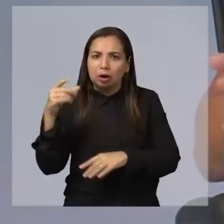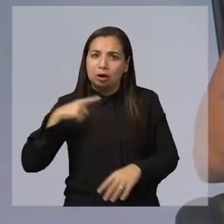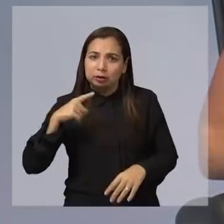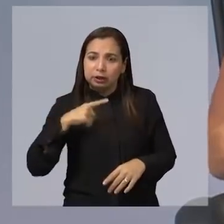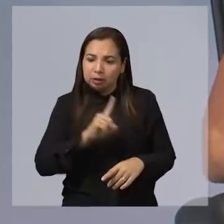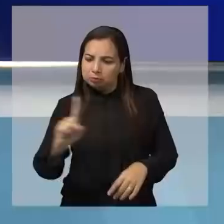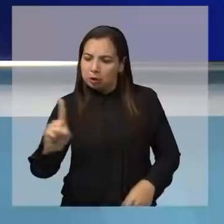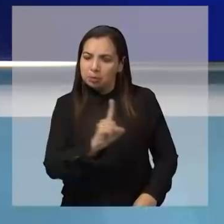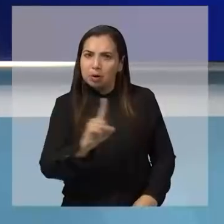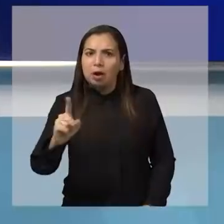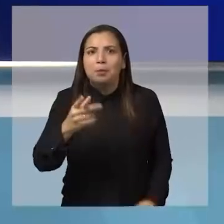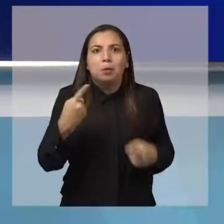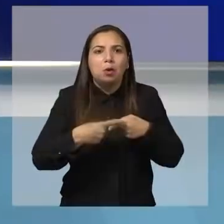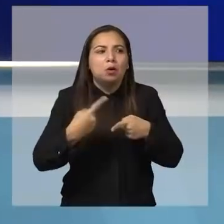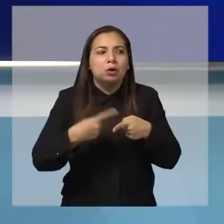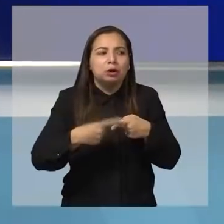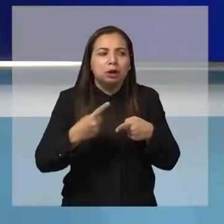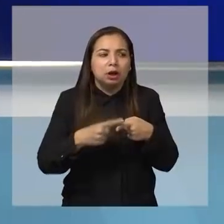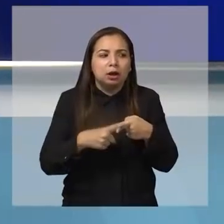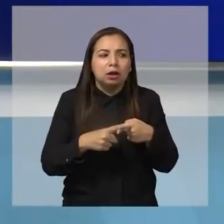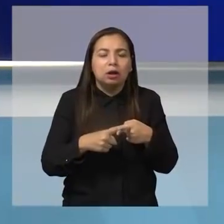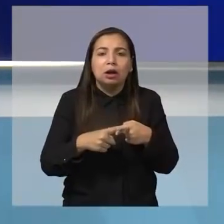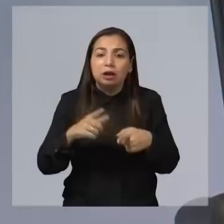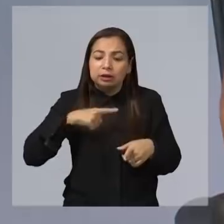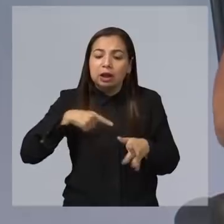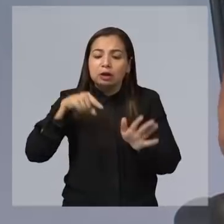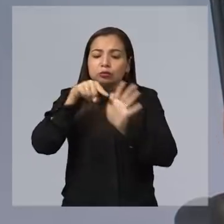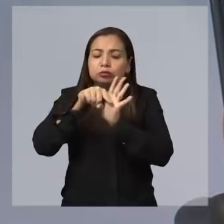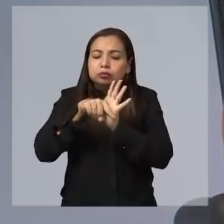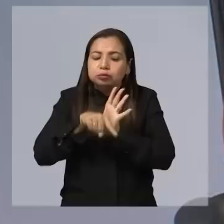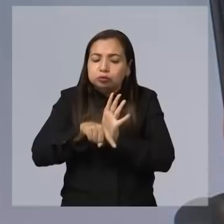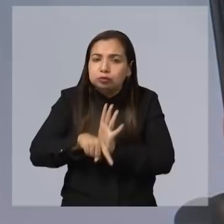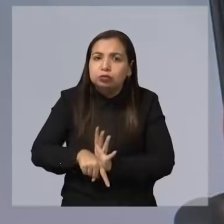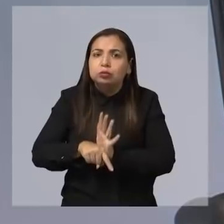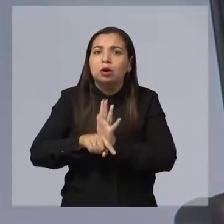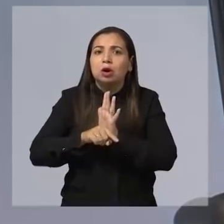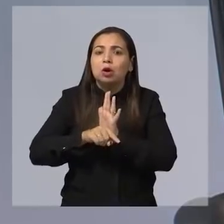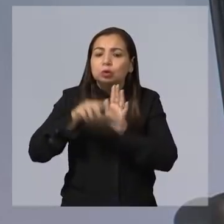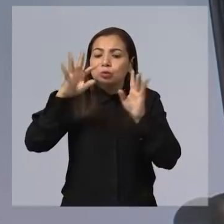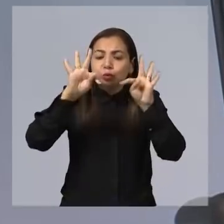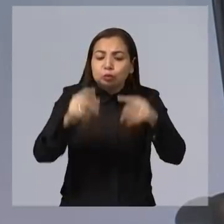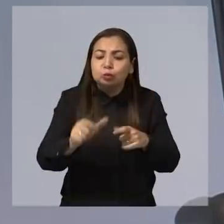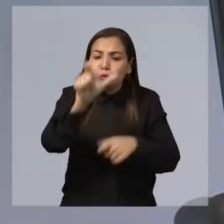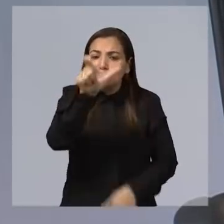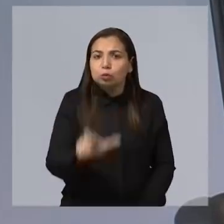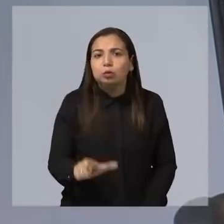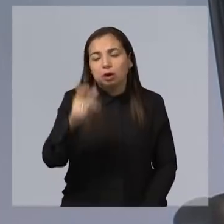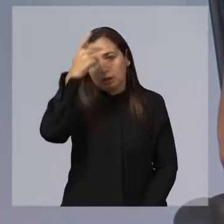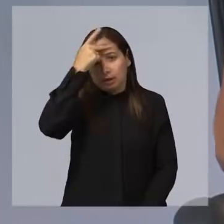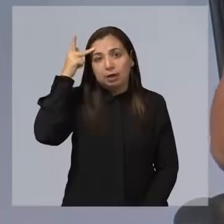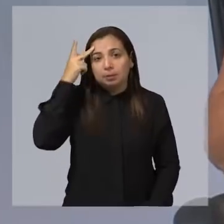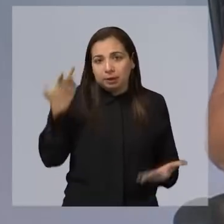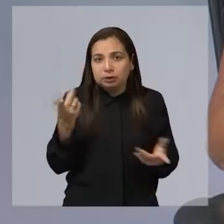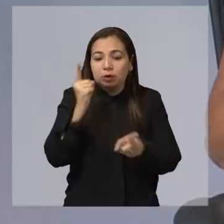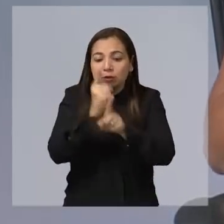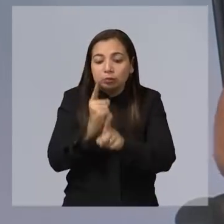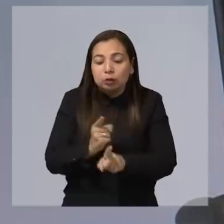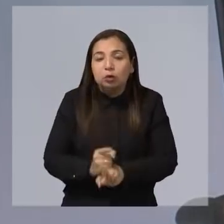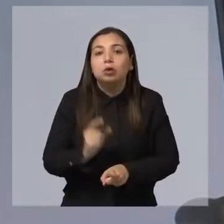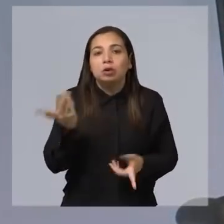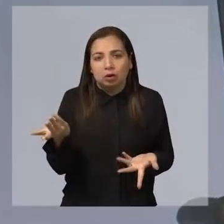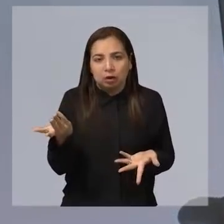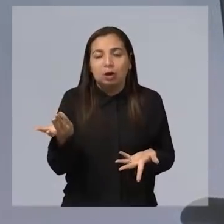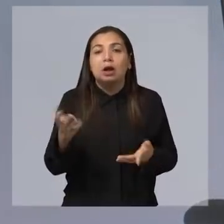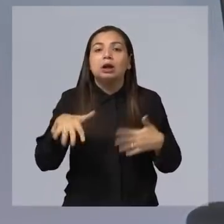porque eles arrumam de tudo. Então, é uma coisa assim. Aí o que acontece? Mas é simples de fazer, com procedimento, é o que eu falo. Tudo bem, eu